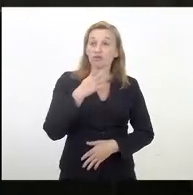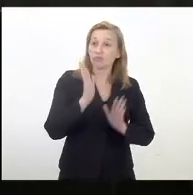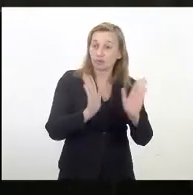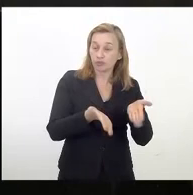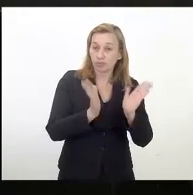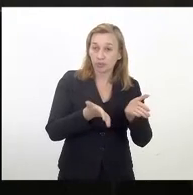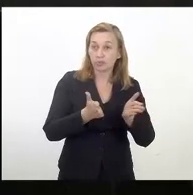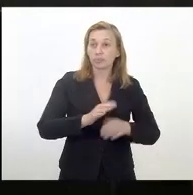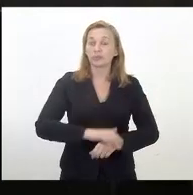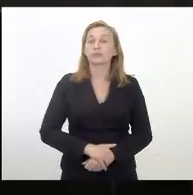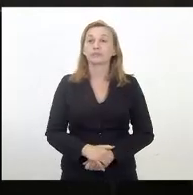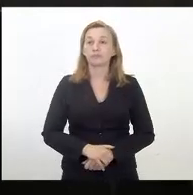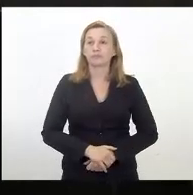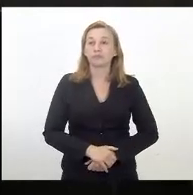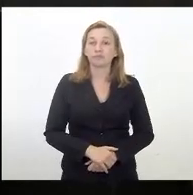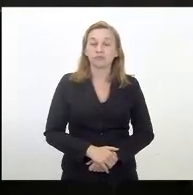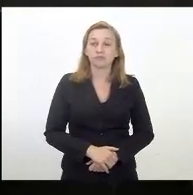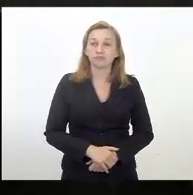semestre